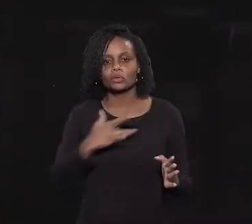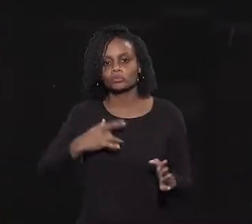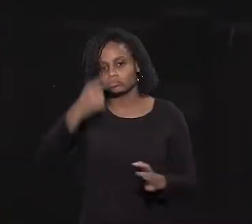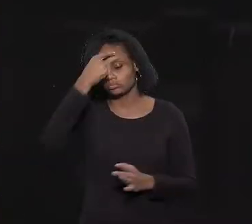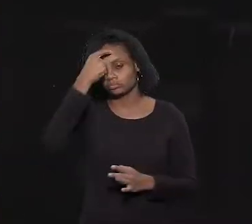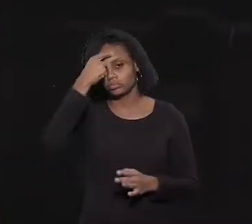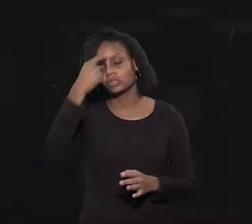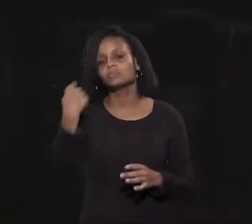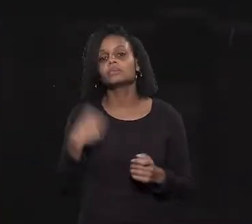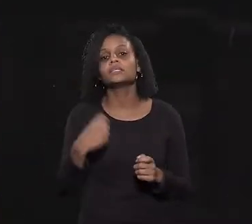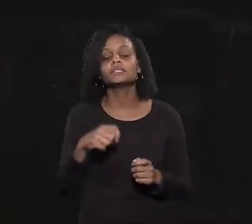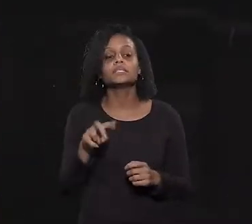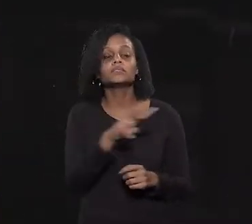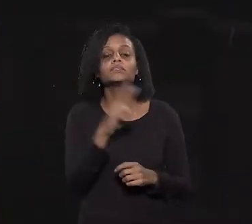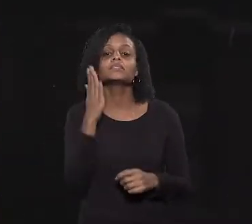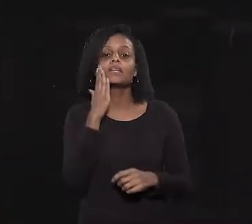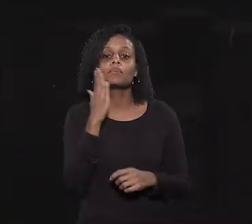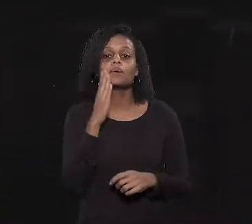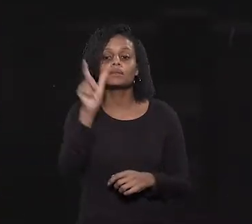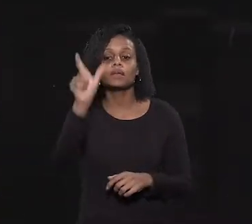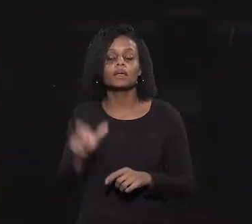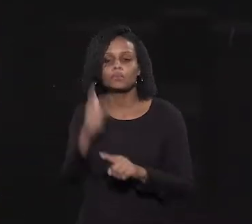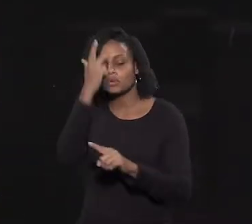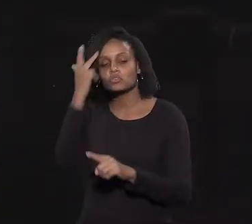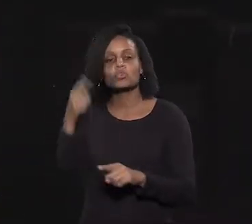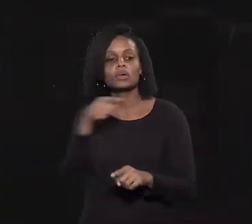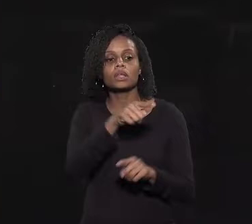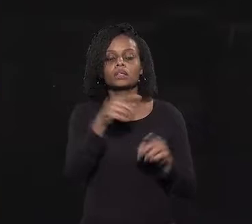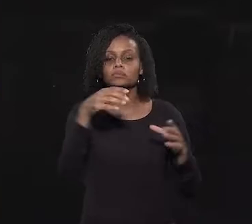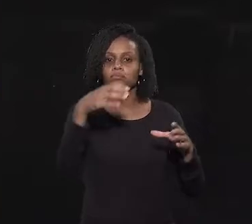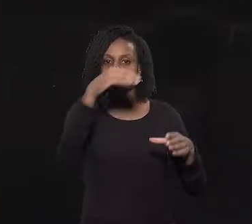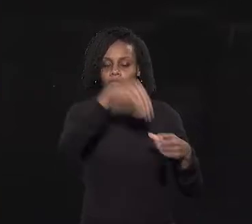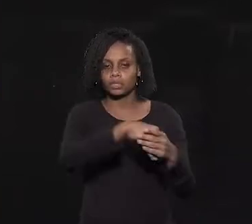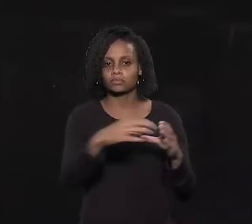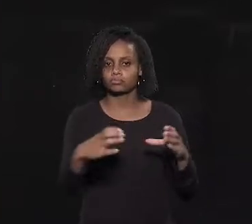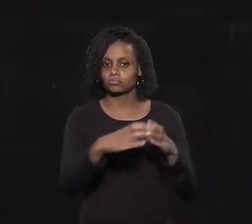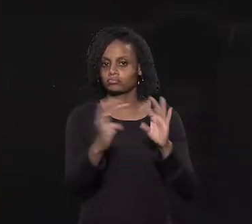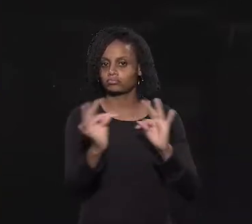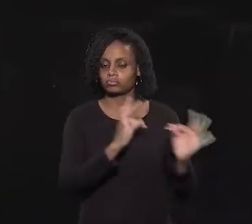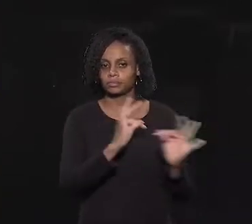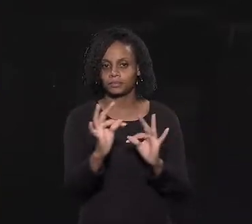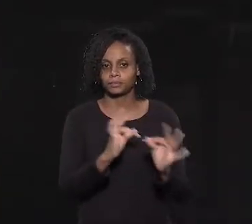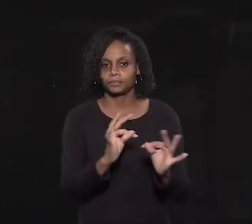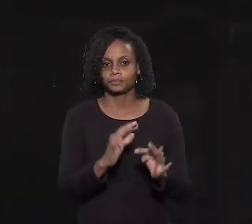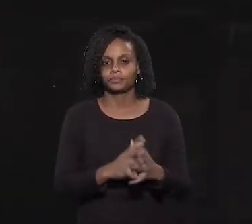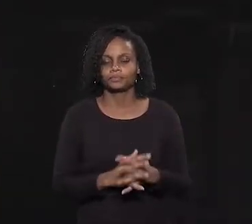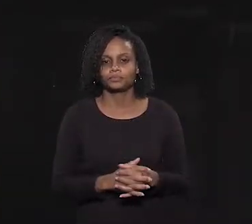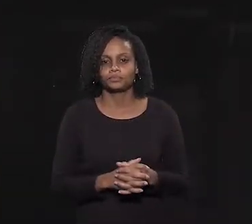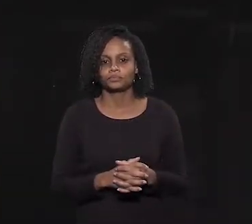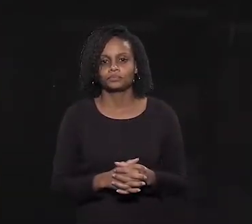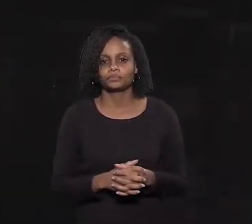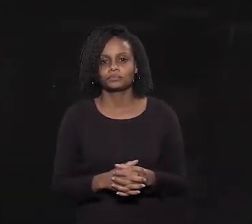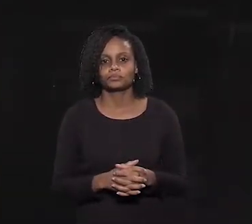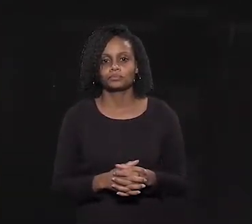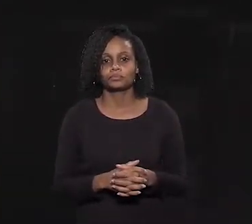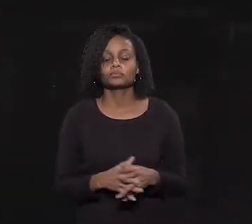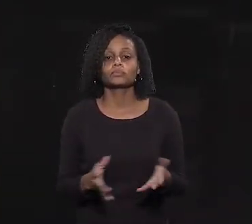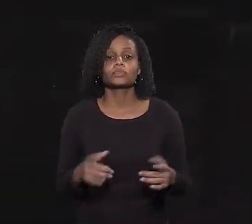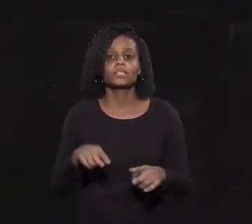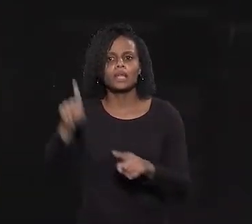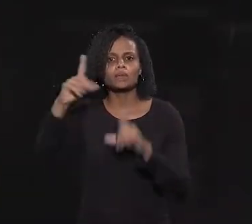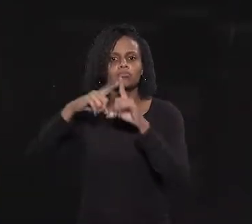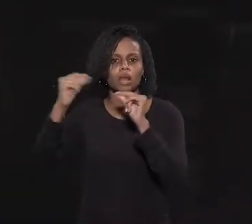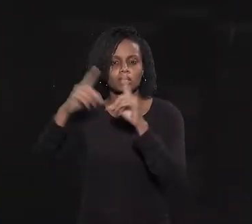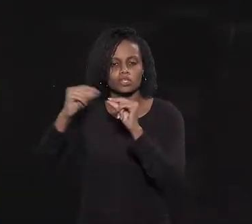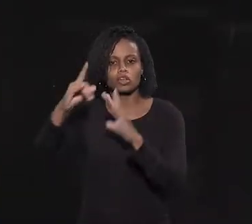saúde mental precisam ter ciência imediata dessa pessoa que está acolhida na instituição. Ou seja, embora o convênio seja feito